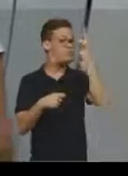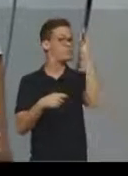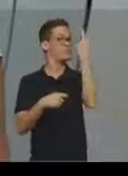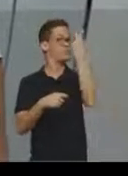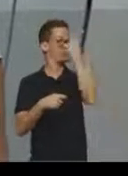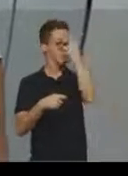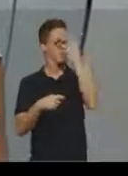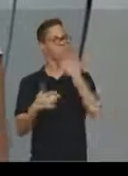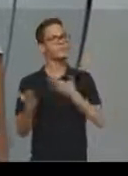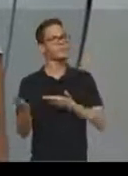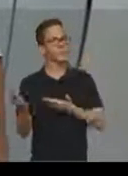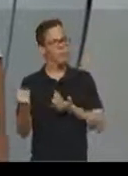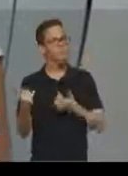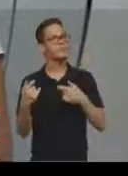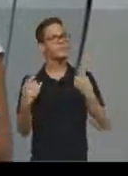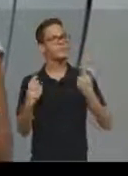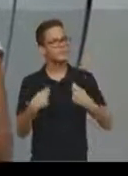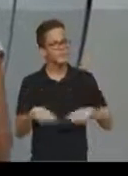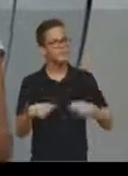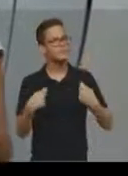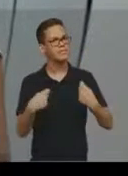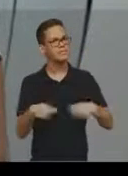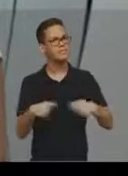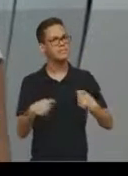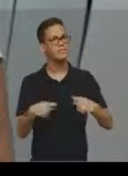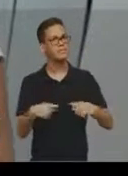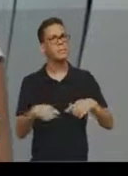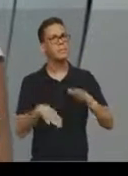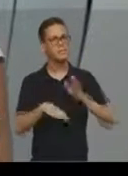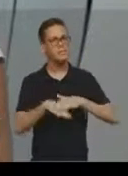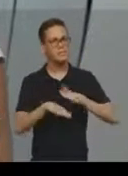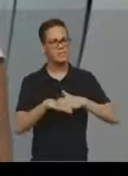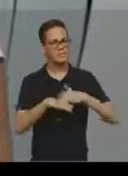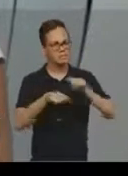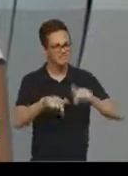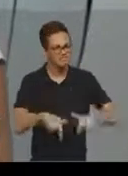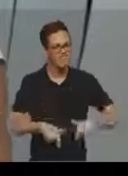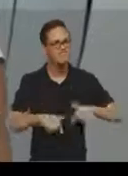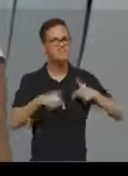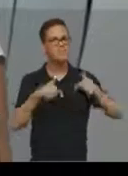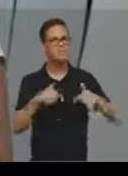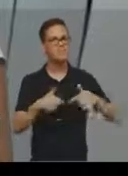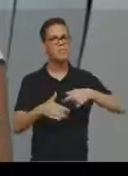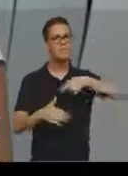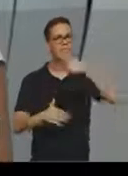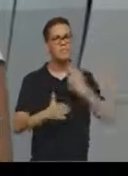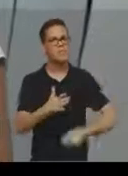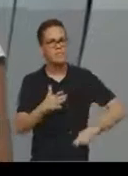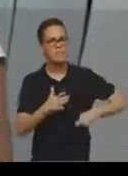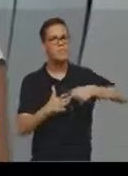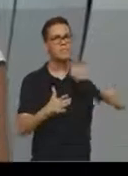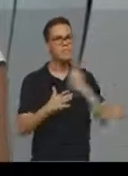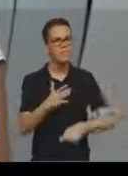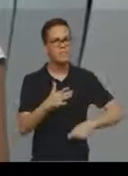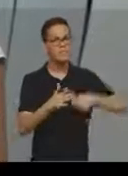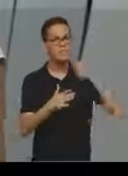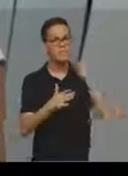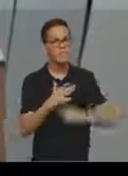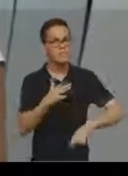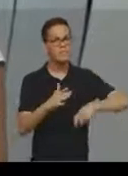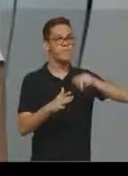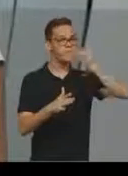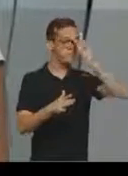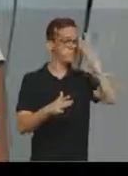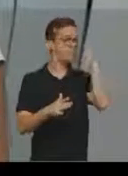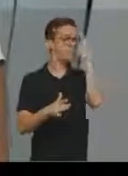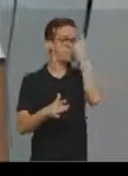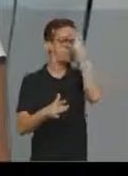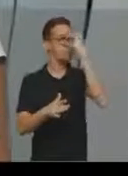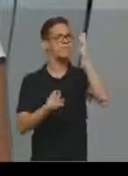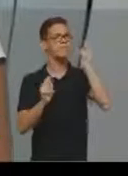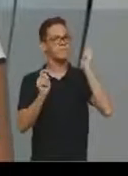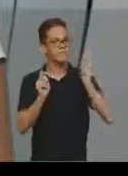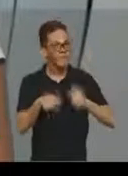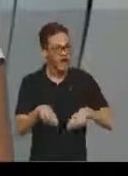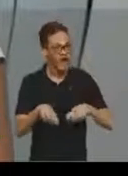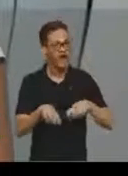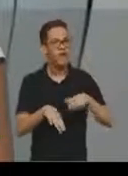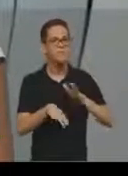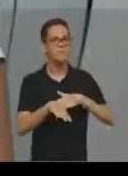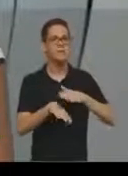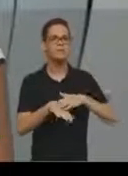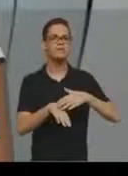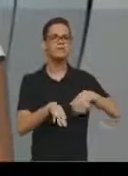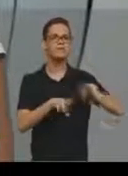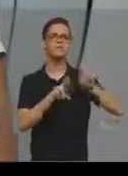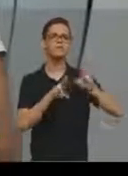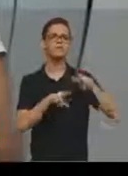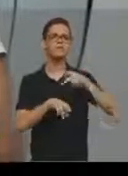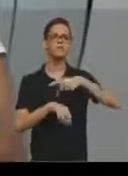de entender que nós temos o potencial de alterar essa realidade e que nós compomos a nação em que a gente vive, é muito